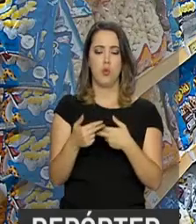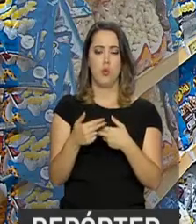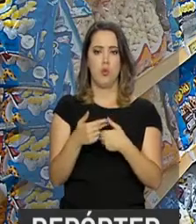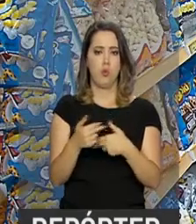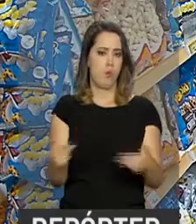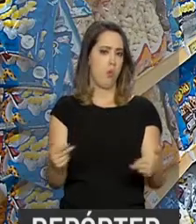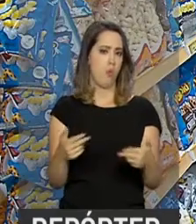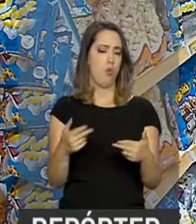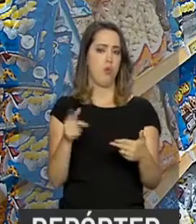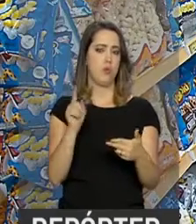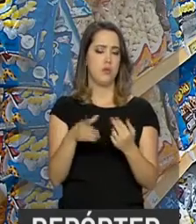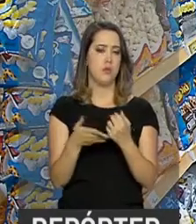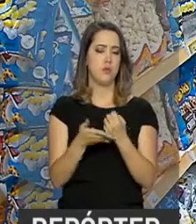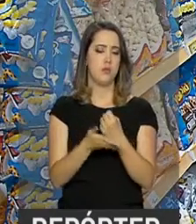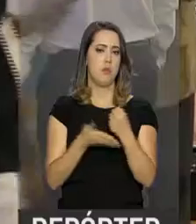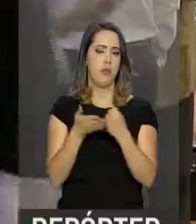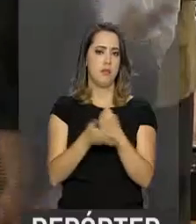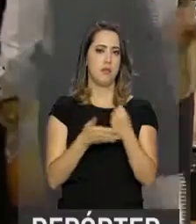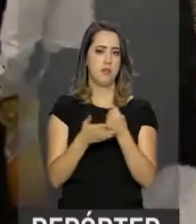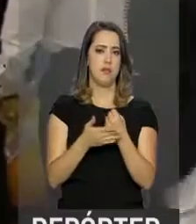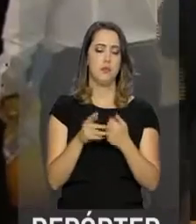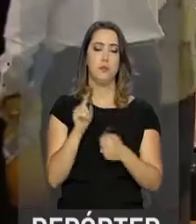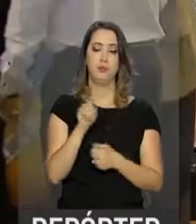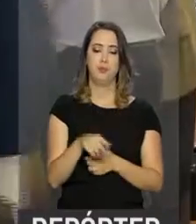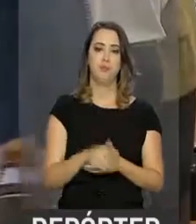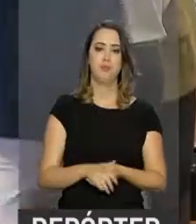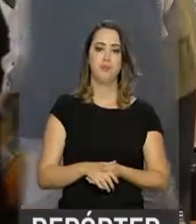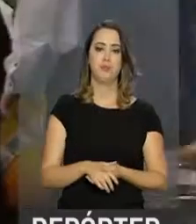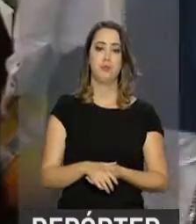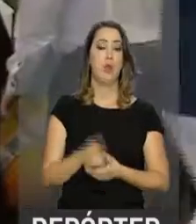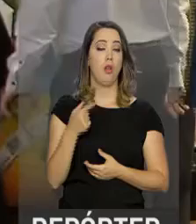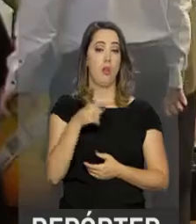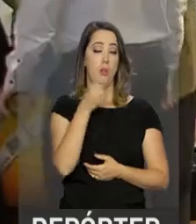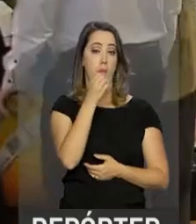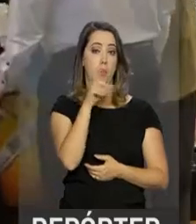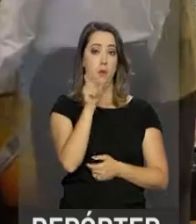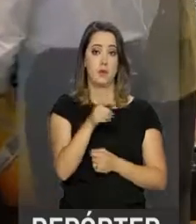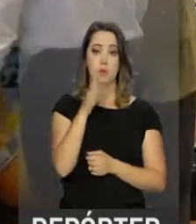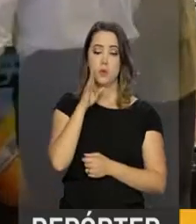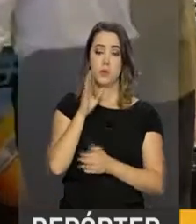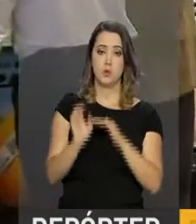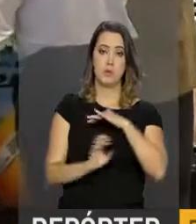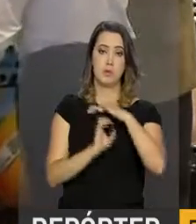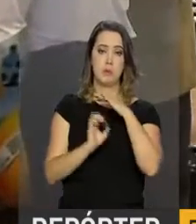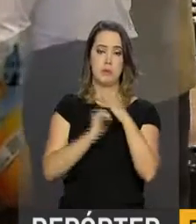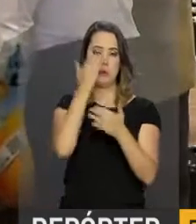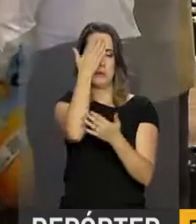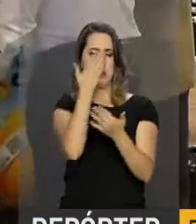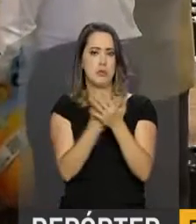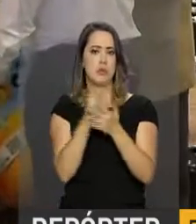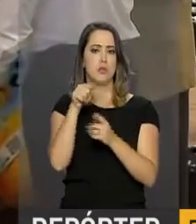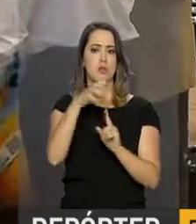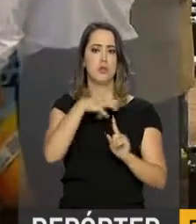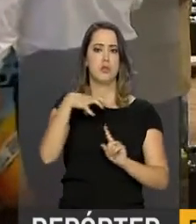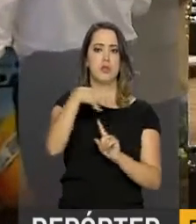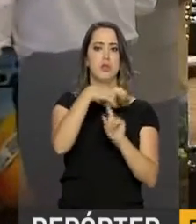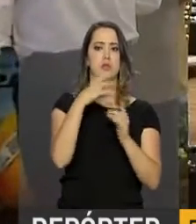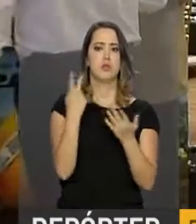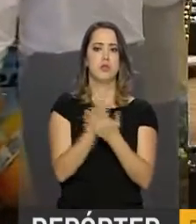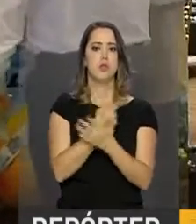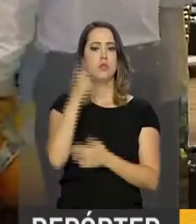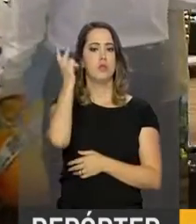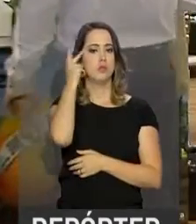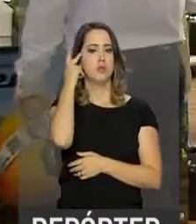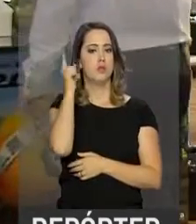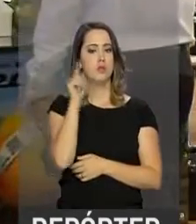da alimentação dos brasileiros. Otimismo que é compartilhado por empresários e investidores nesta feira e congresso que acontece em